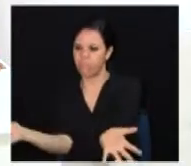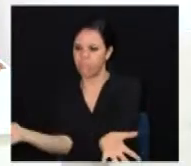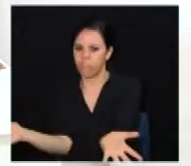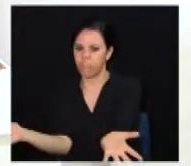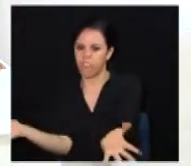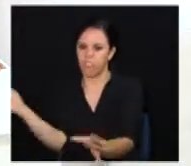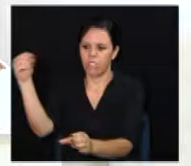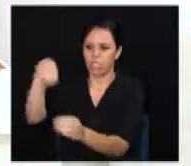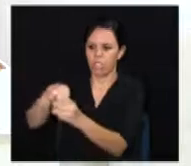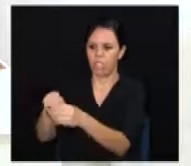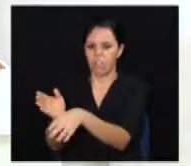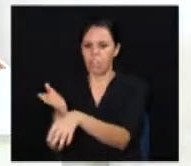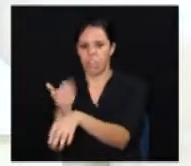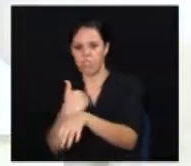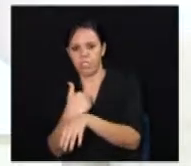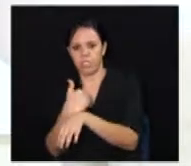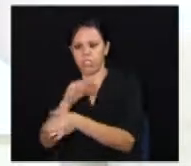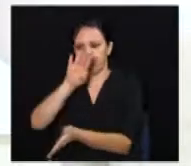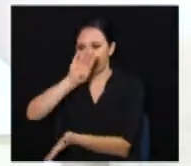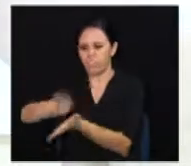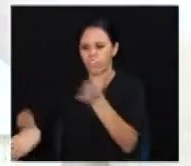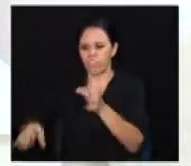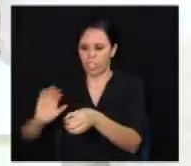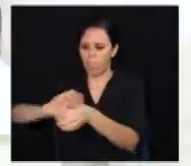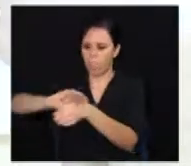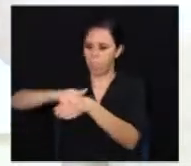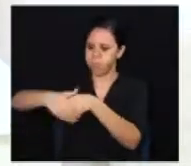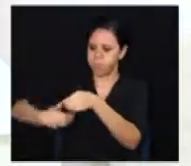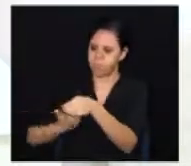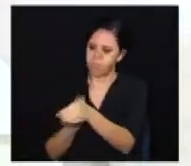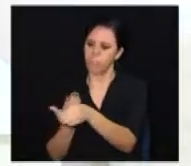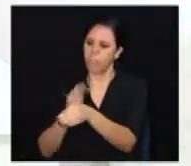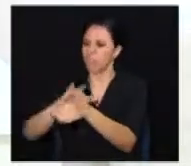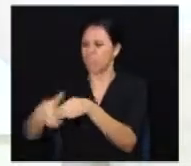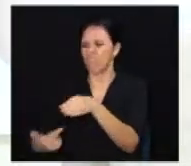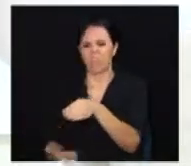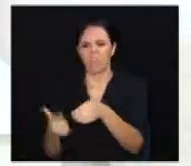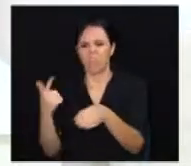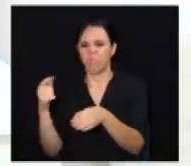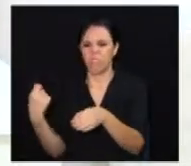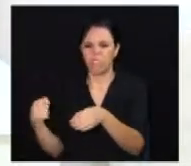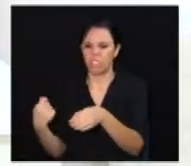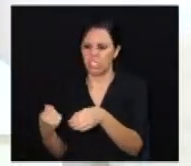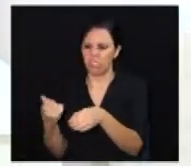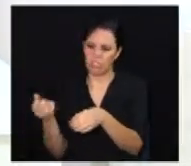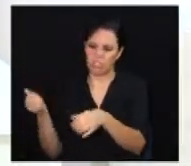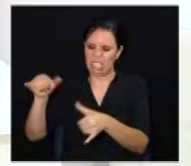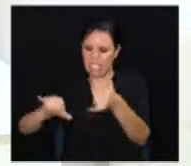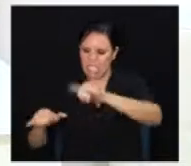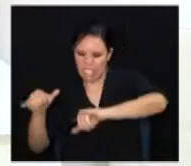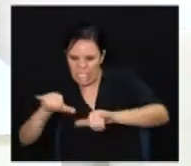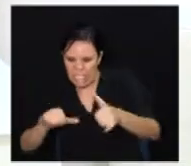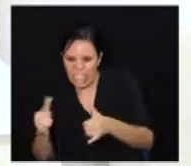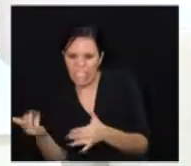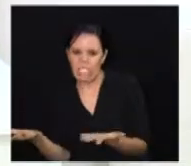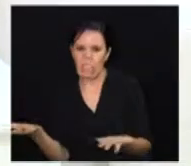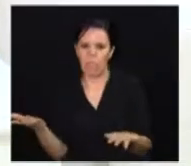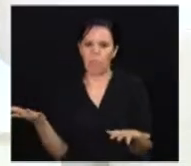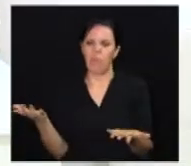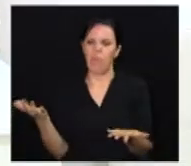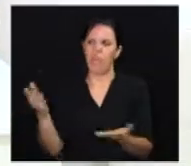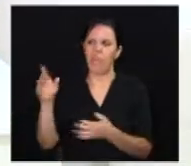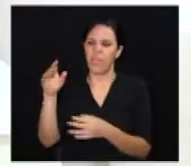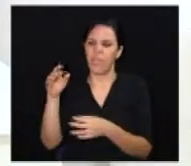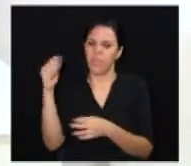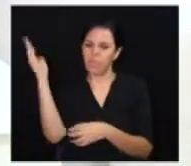tomate por dentro. Então a gente tira toda essa pele. Por que não é interessante a pele? Porque além dela ter muito agrotóxico, no Brasil a gente utiliza, né, tem